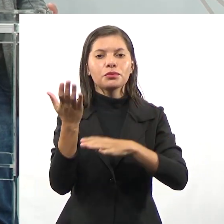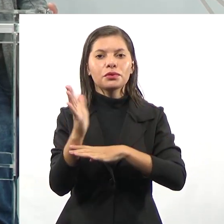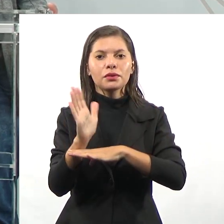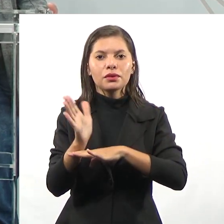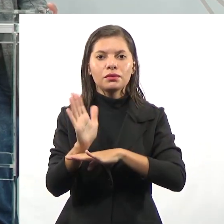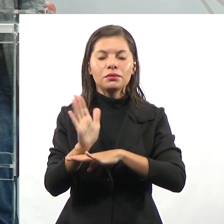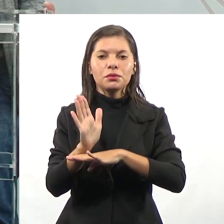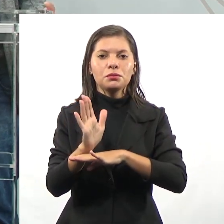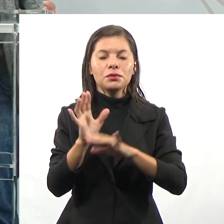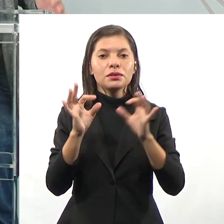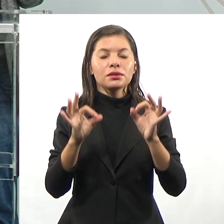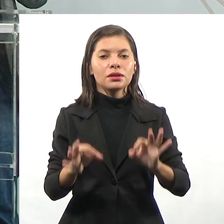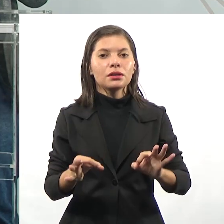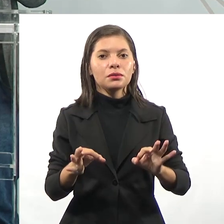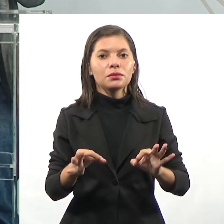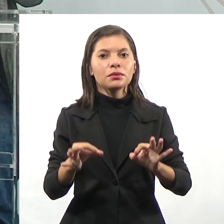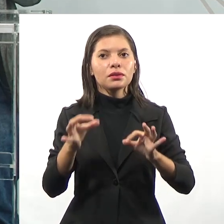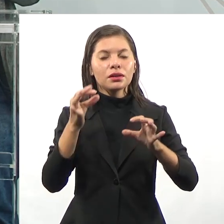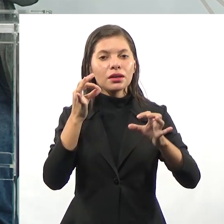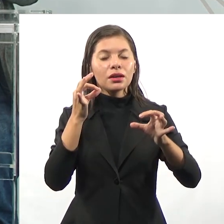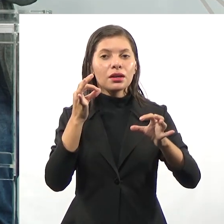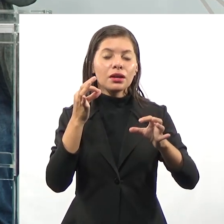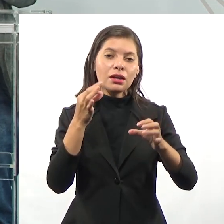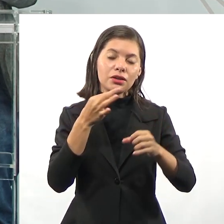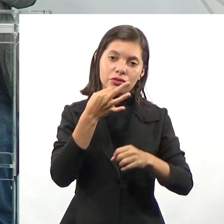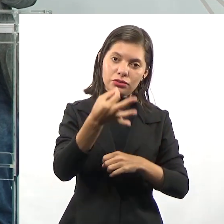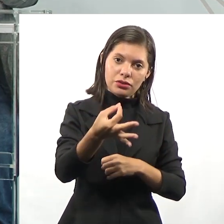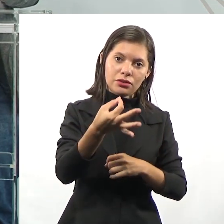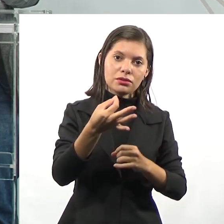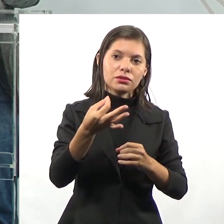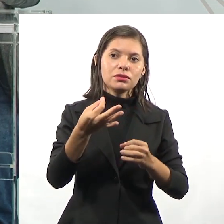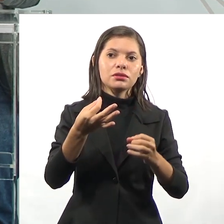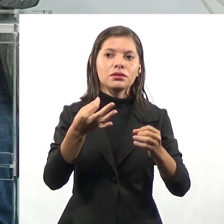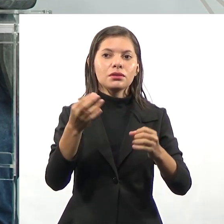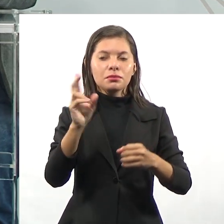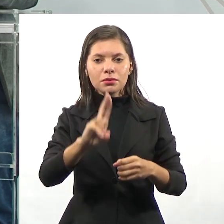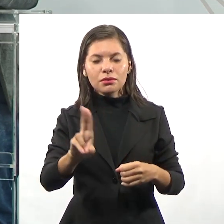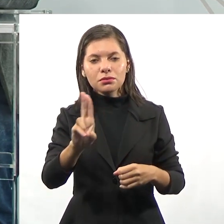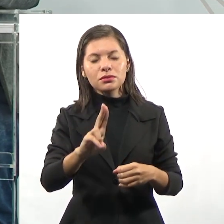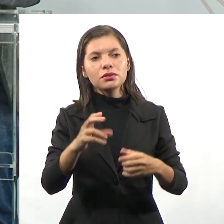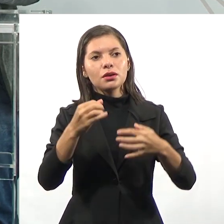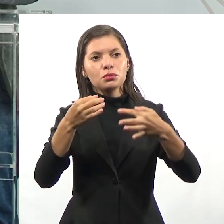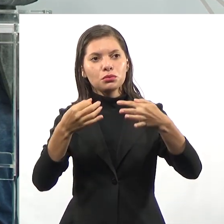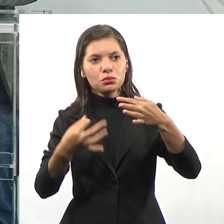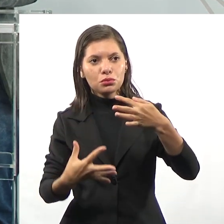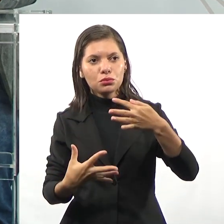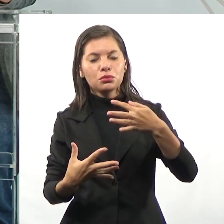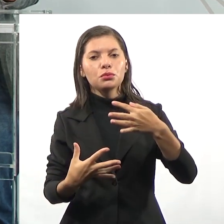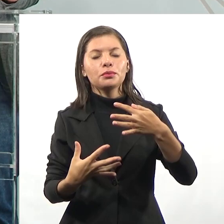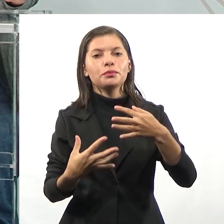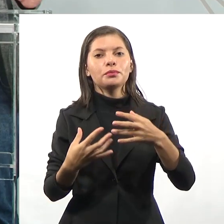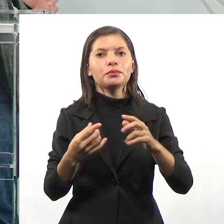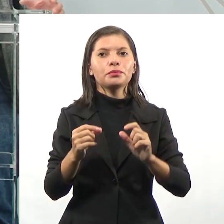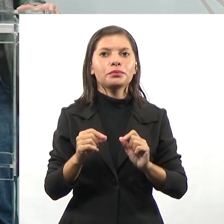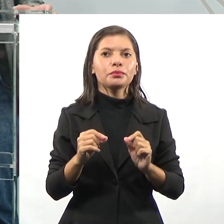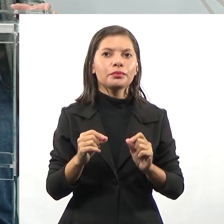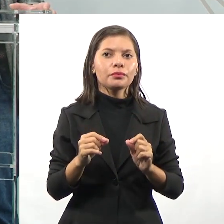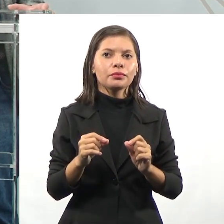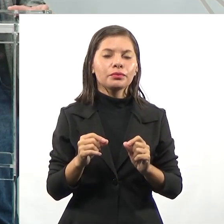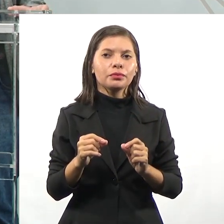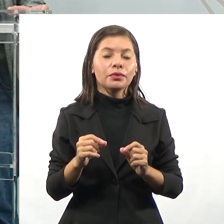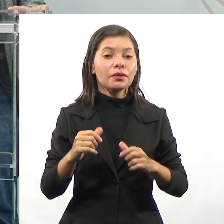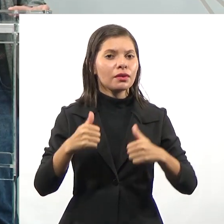sobre esse filme, tá? Então isso são dicas de como você pode utilizar o Google seja para filtrar informações, ou seja para que